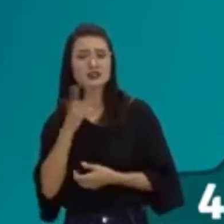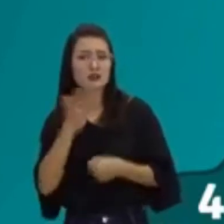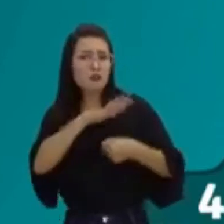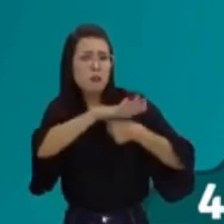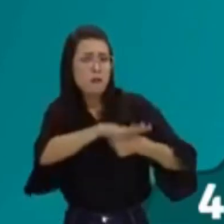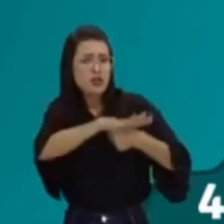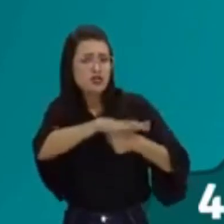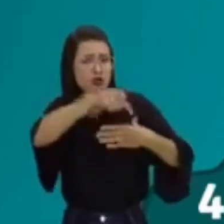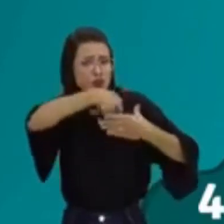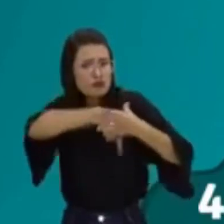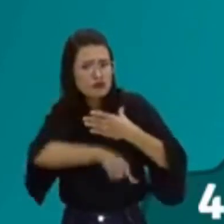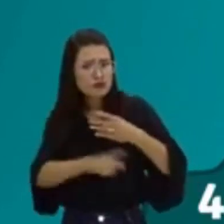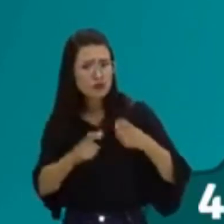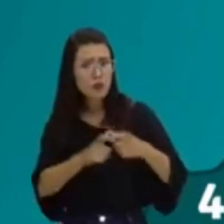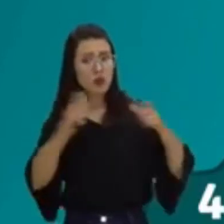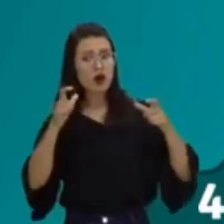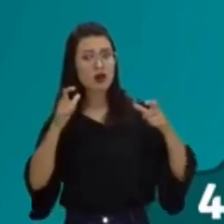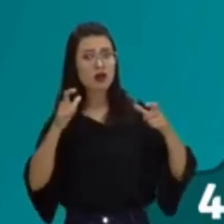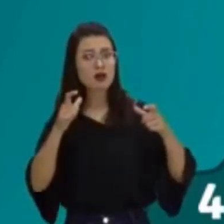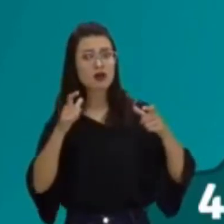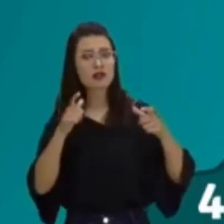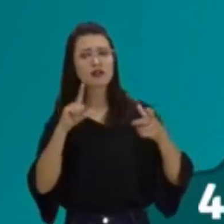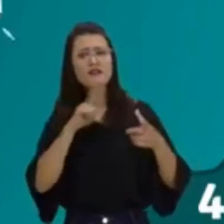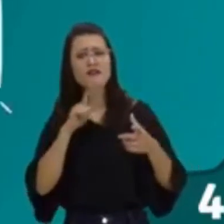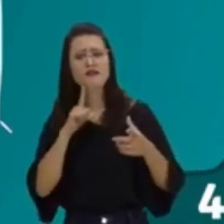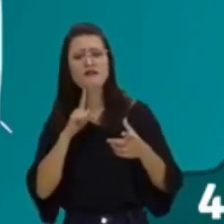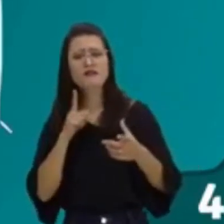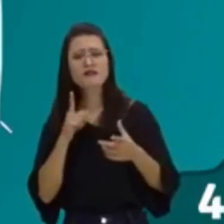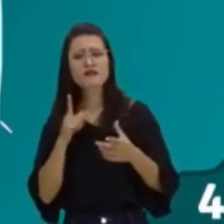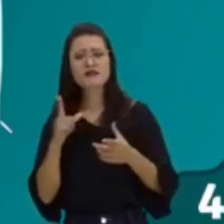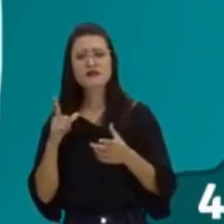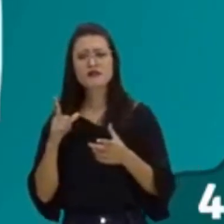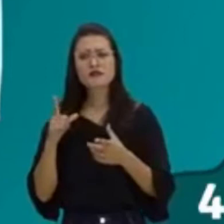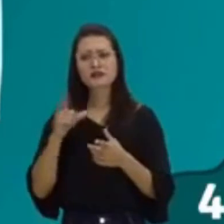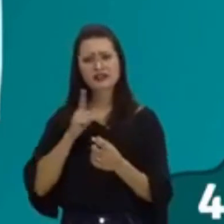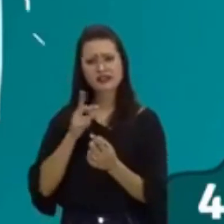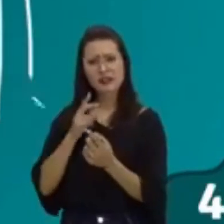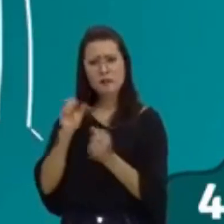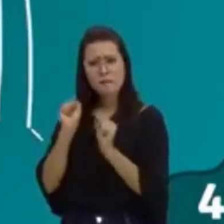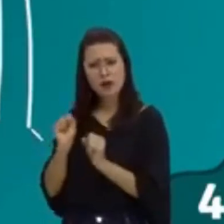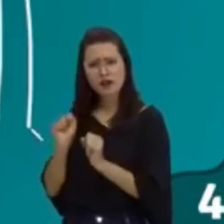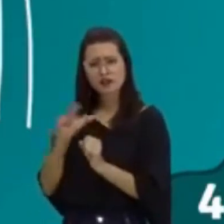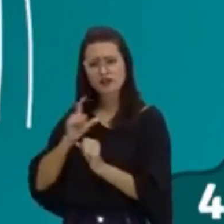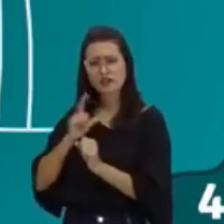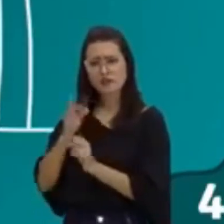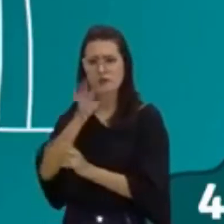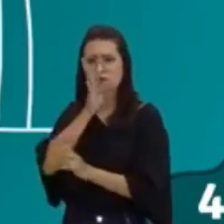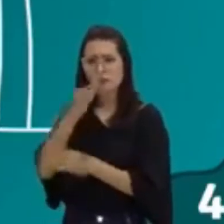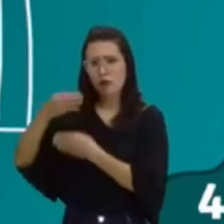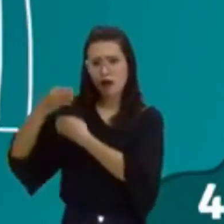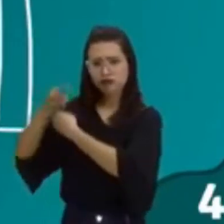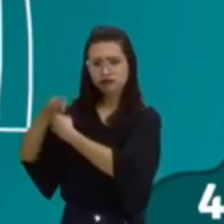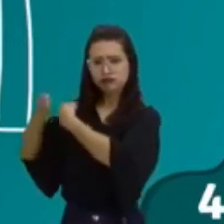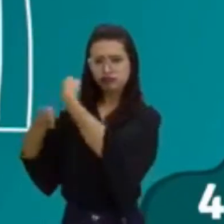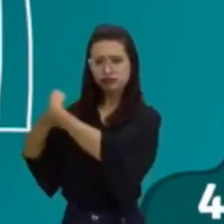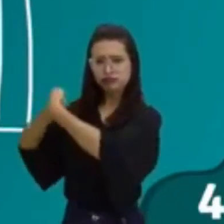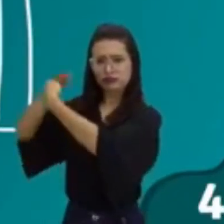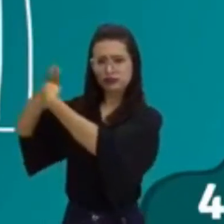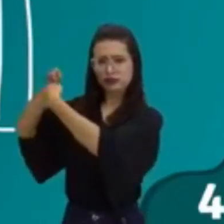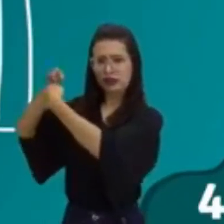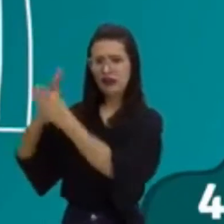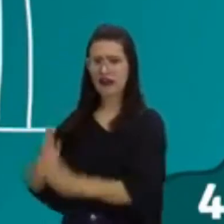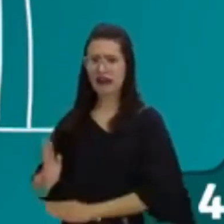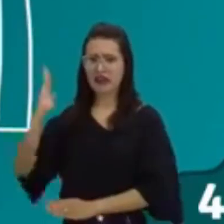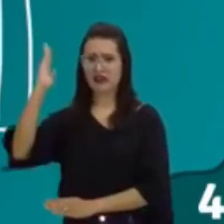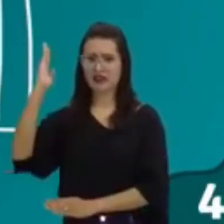maior no fundo, vai fazer sentido você construir uma barragem dessa forma? É claro que